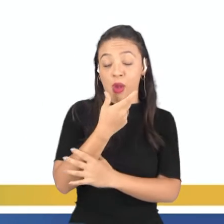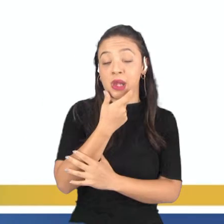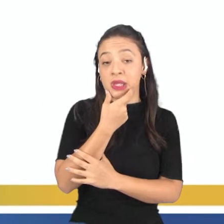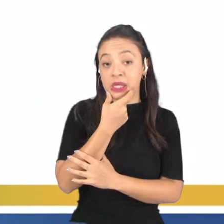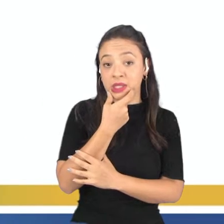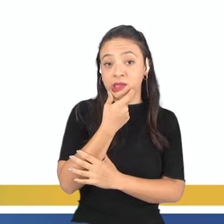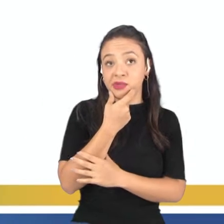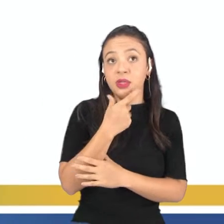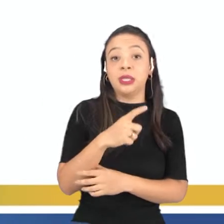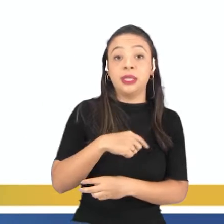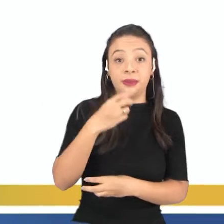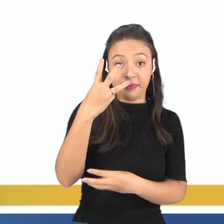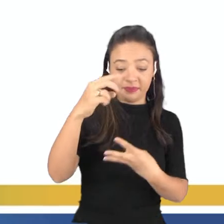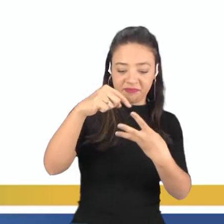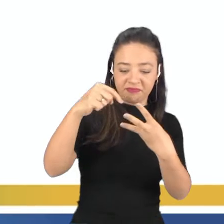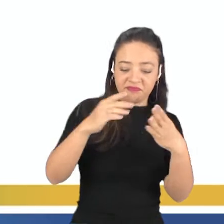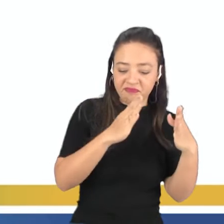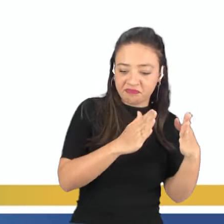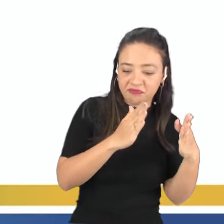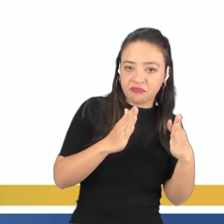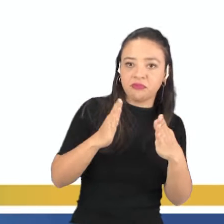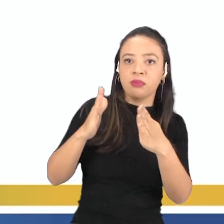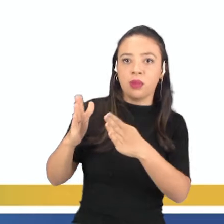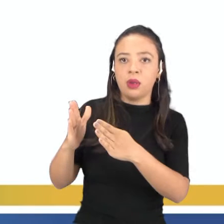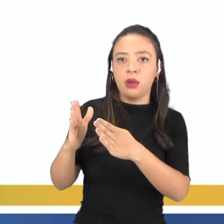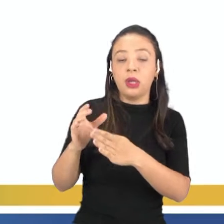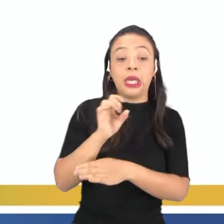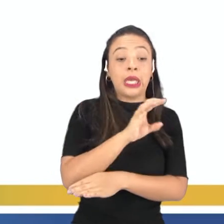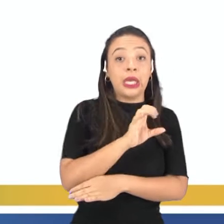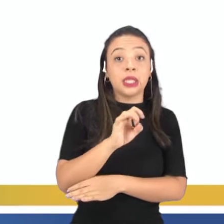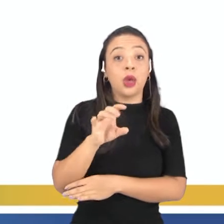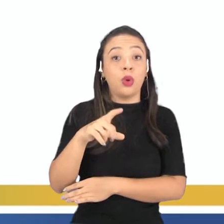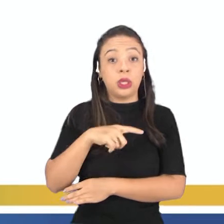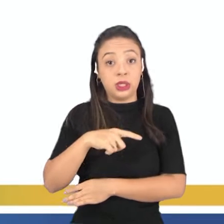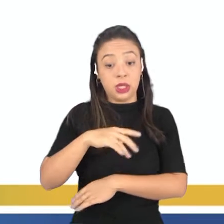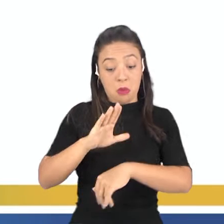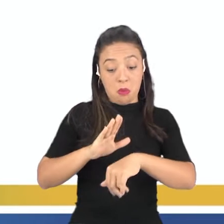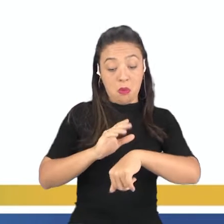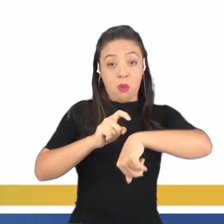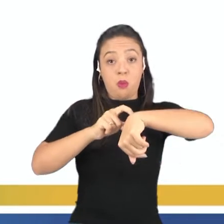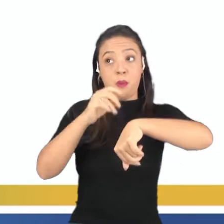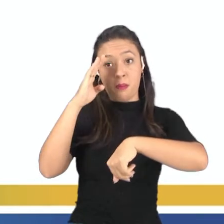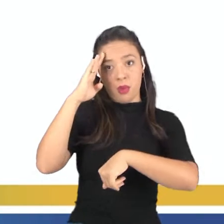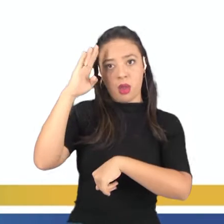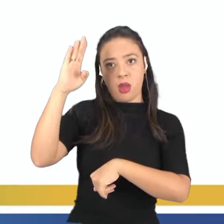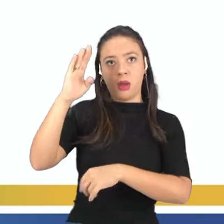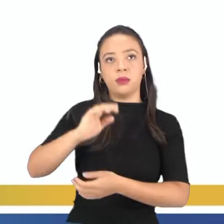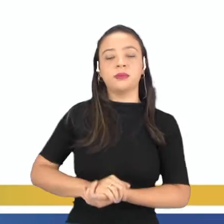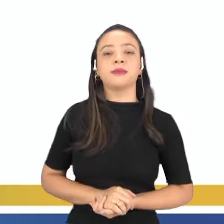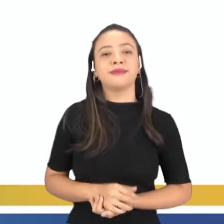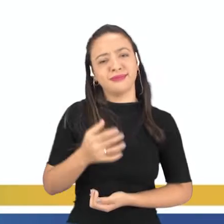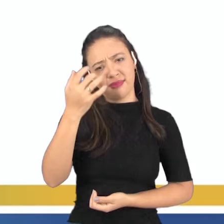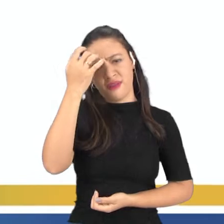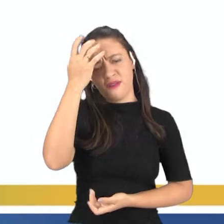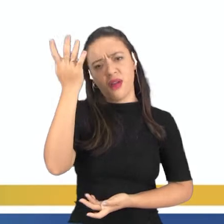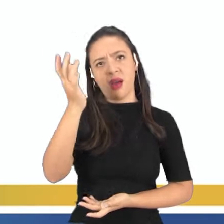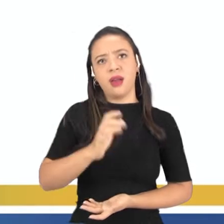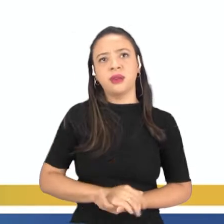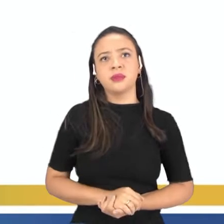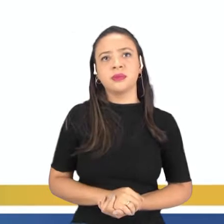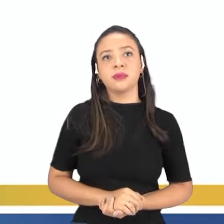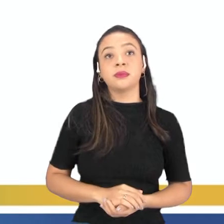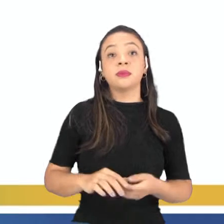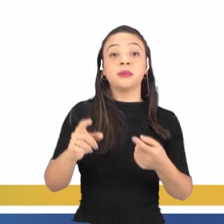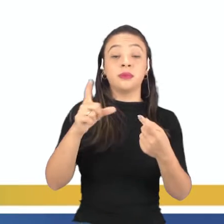divide nessas 3 fases. E cada fase tem o seu marco. Estão lembrados? Acredito que sim, tá facinho, né? Então vamos lá a